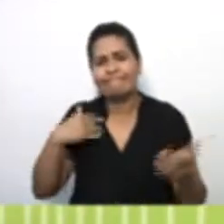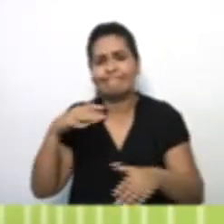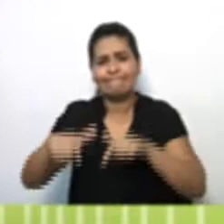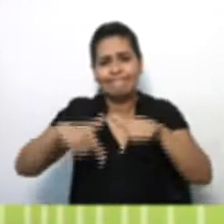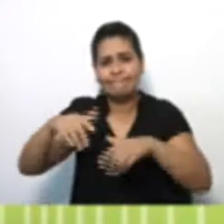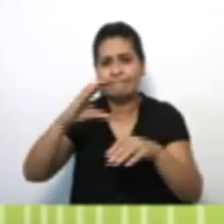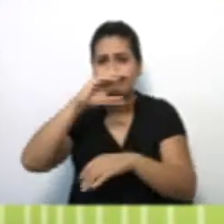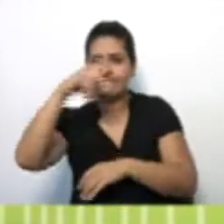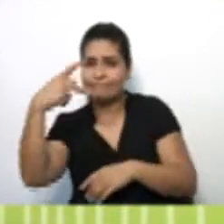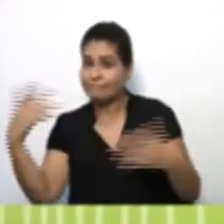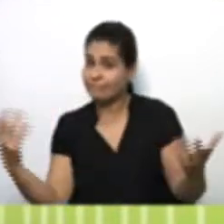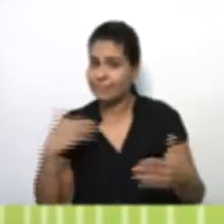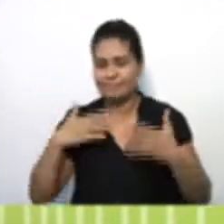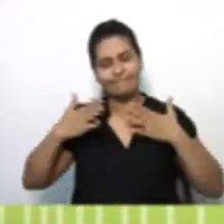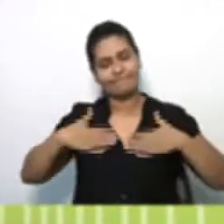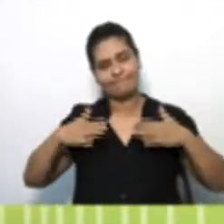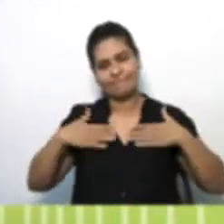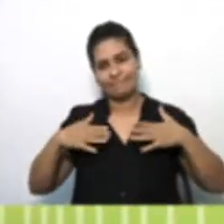minha cooperativa?